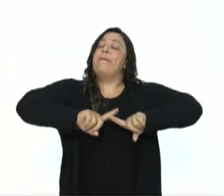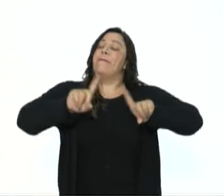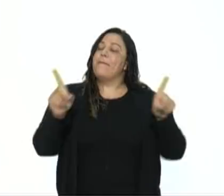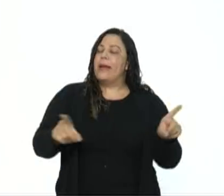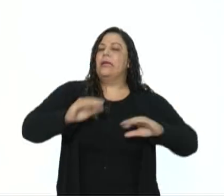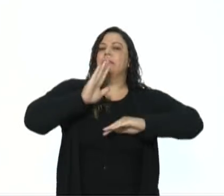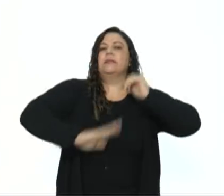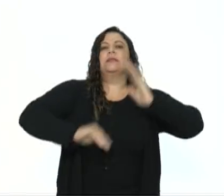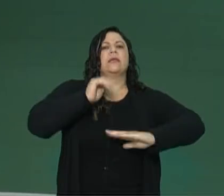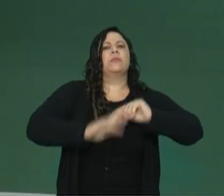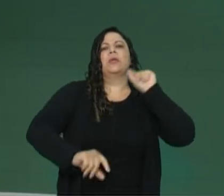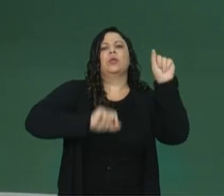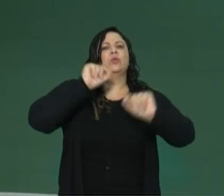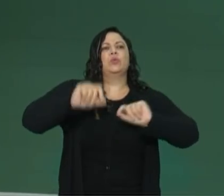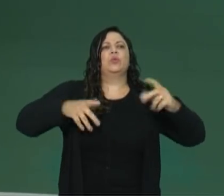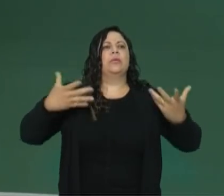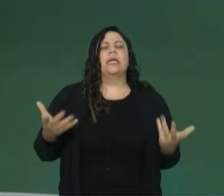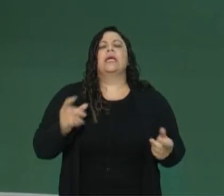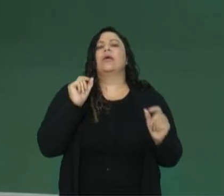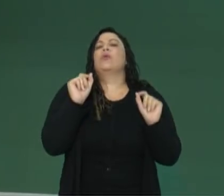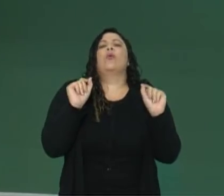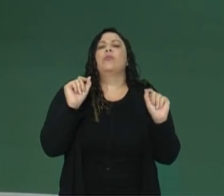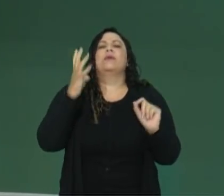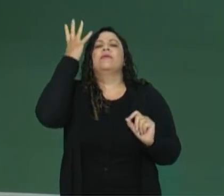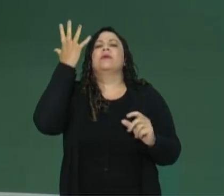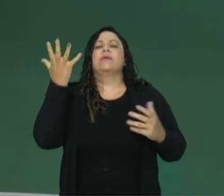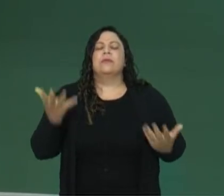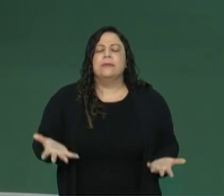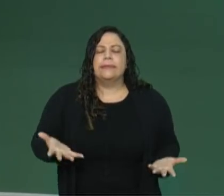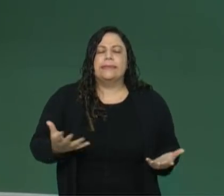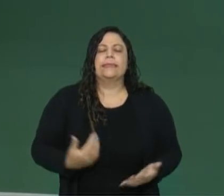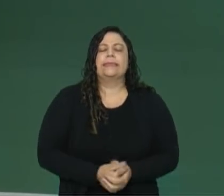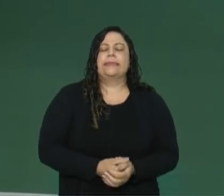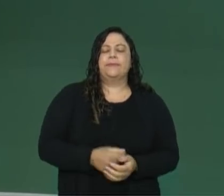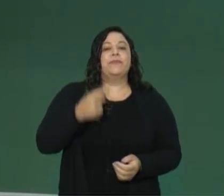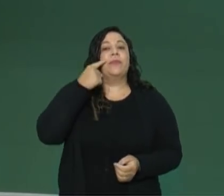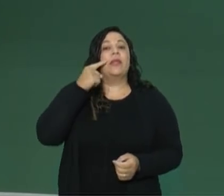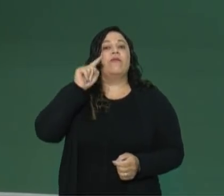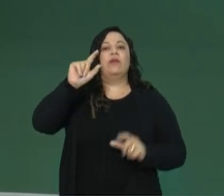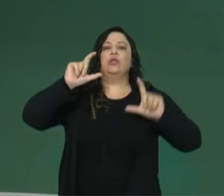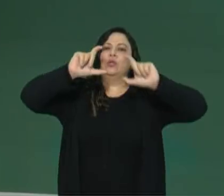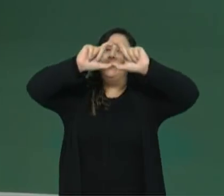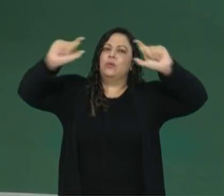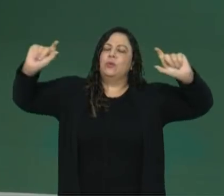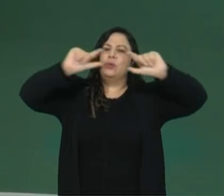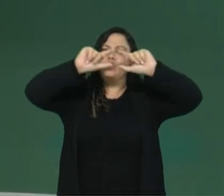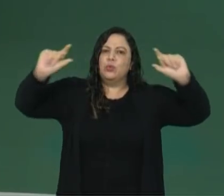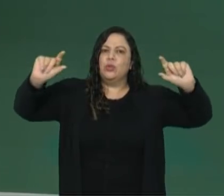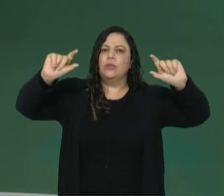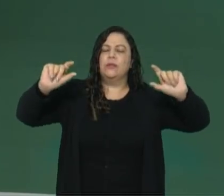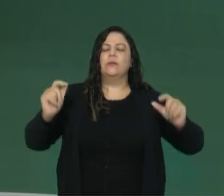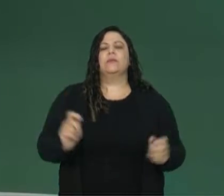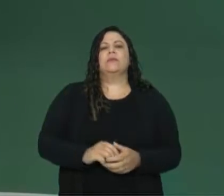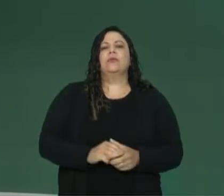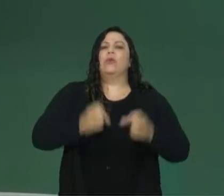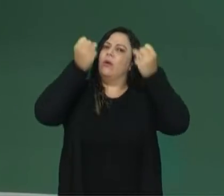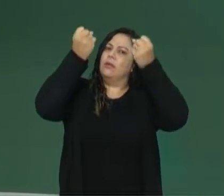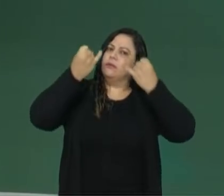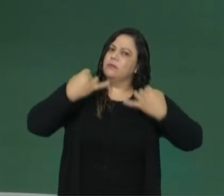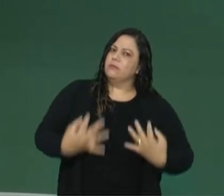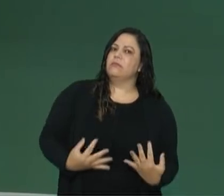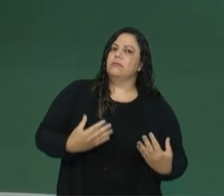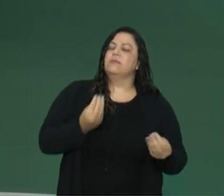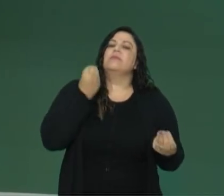aqui, como vai funcionar na prática? Veja que o título, ele chama a atenção para a ideia de explicar